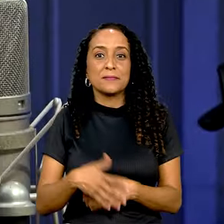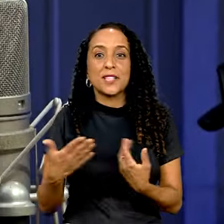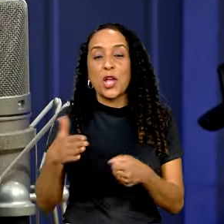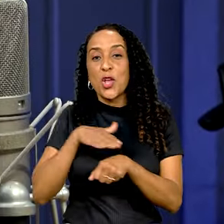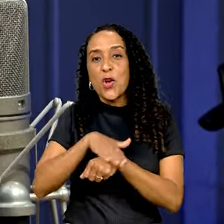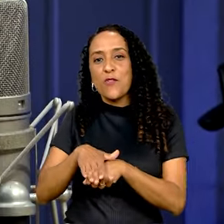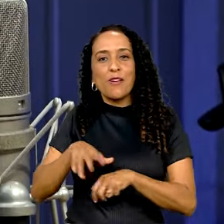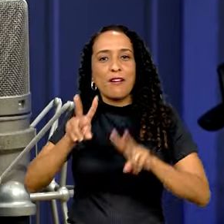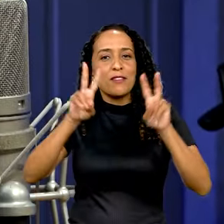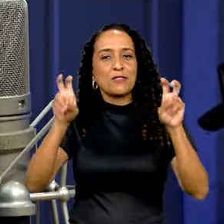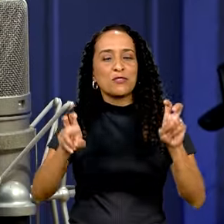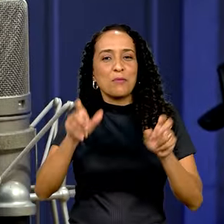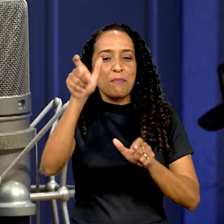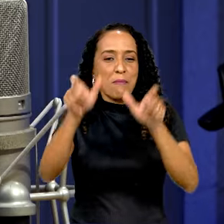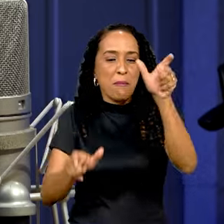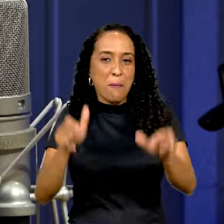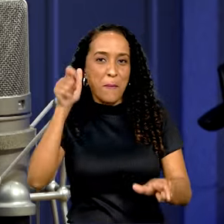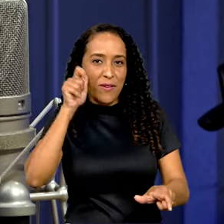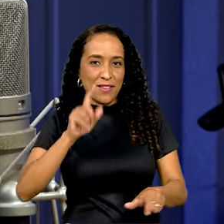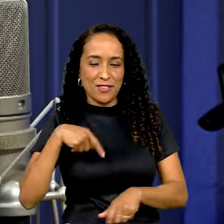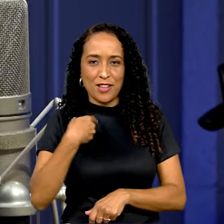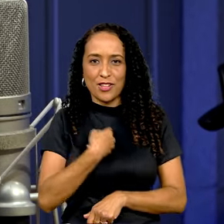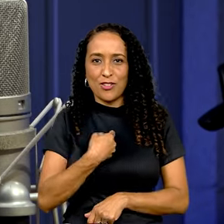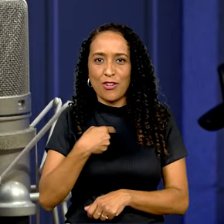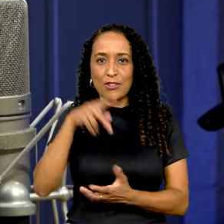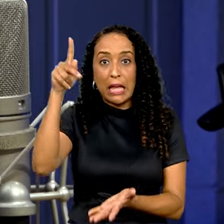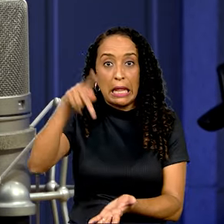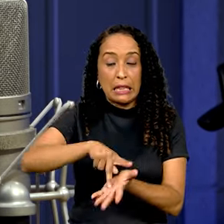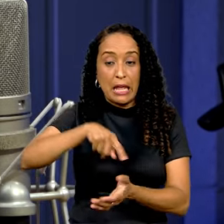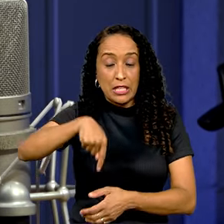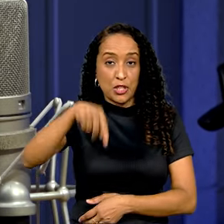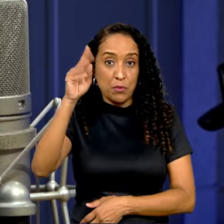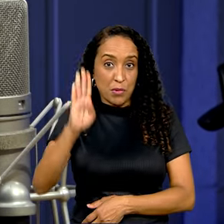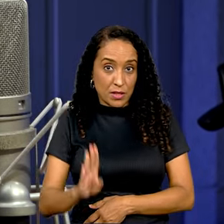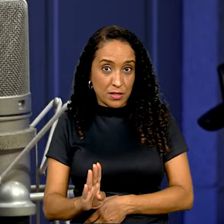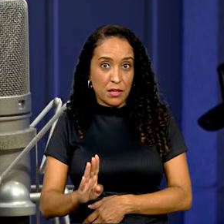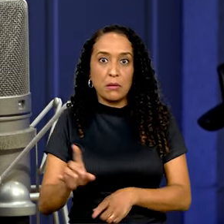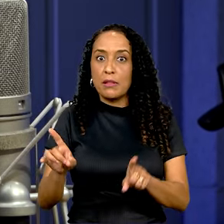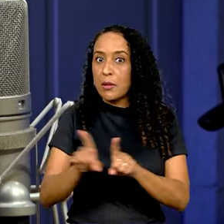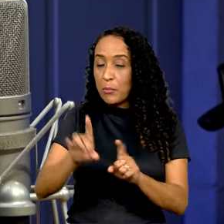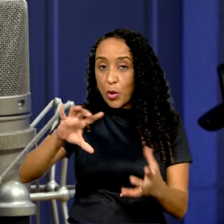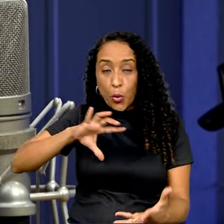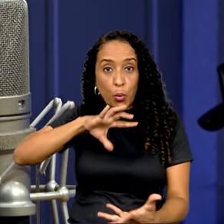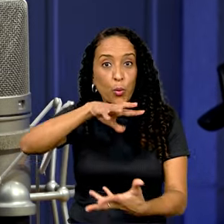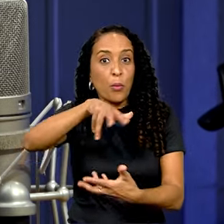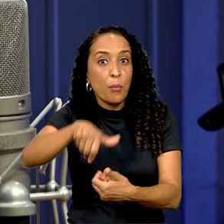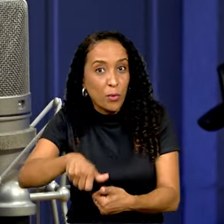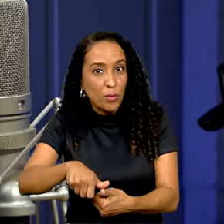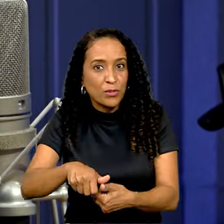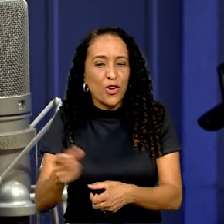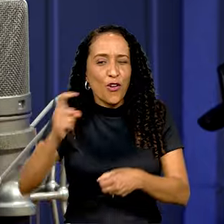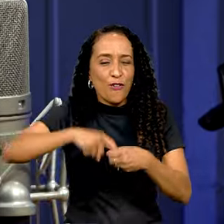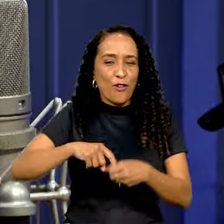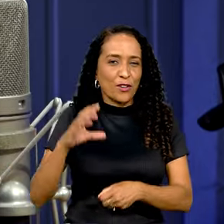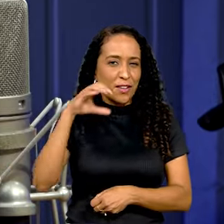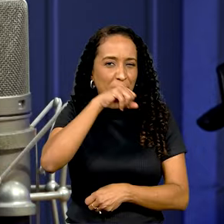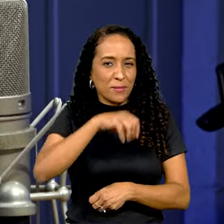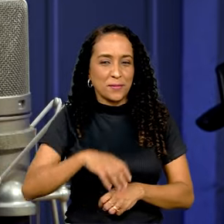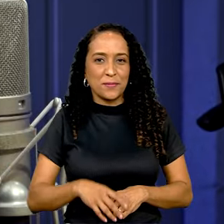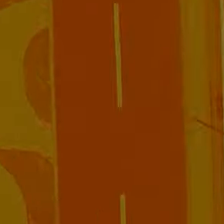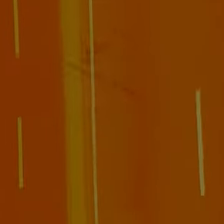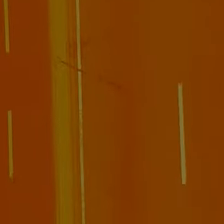essa conversa sobre mulheres e as nossas realidades aqui no Brasil e no mundo vai voltar daqui